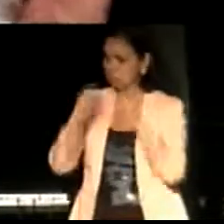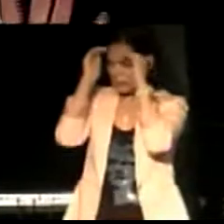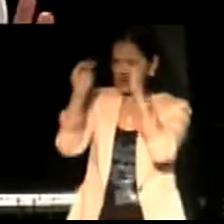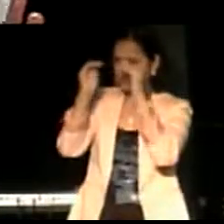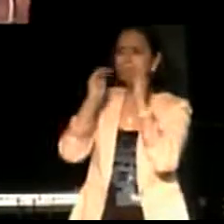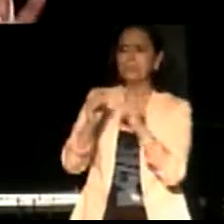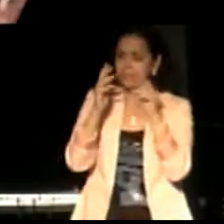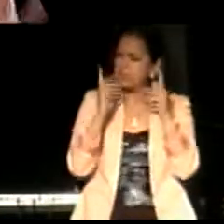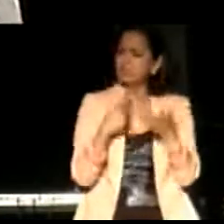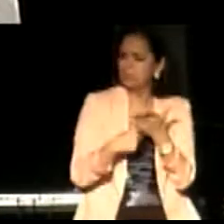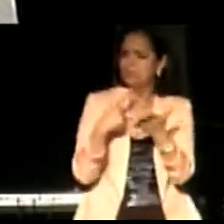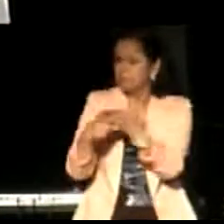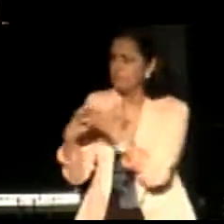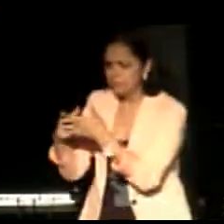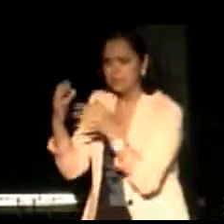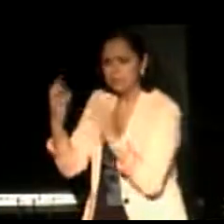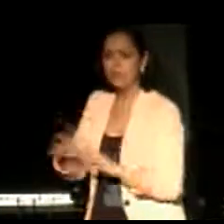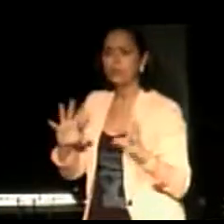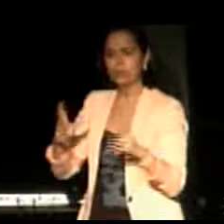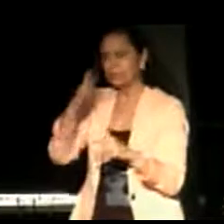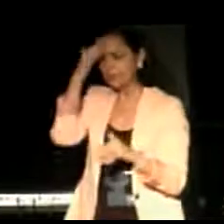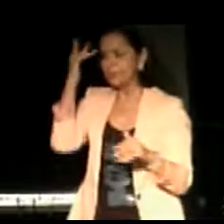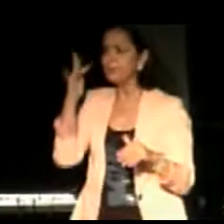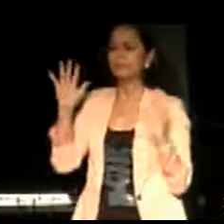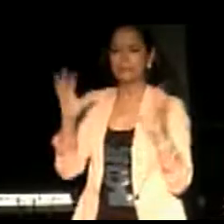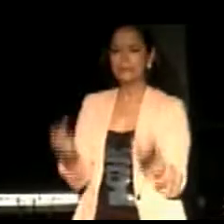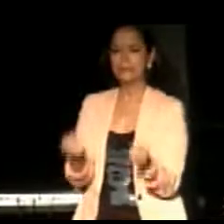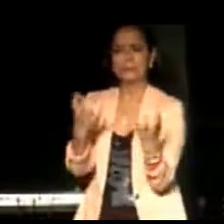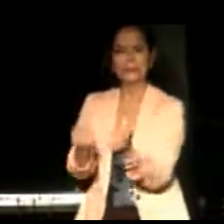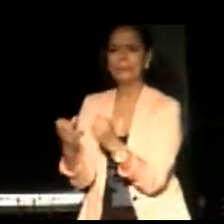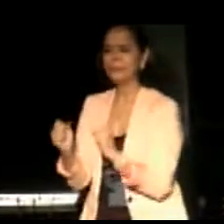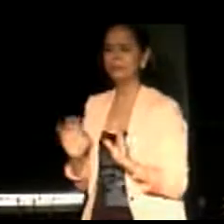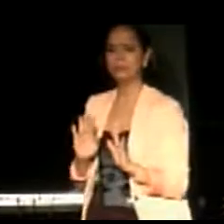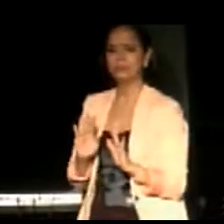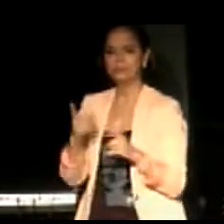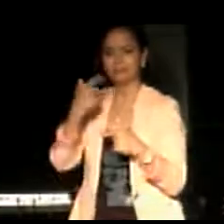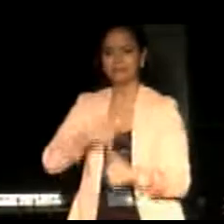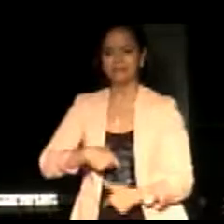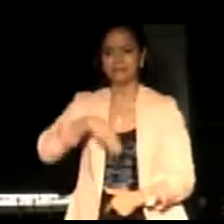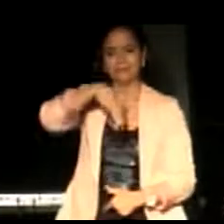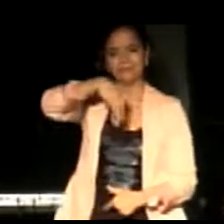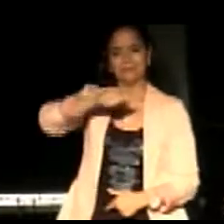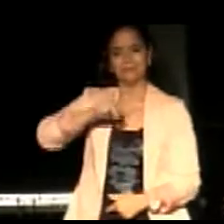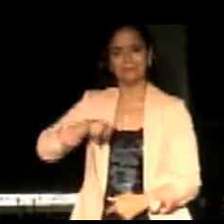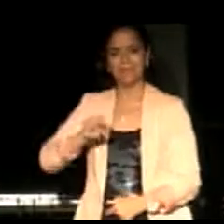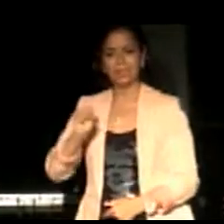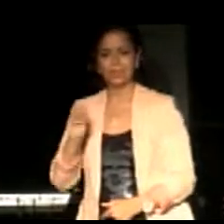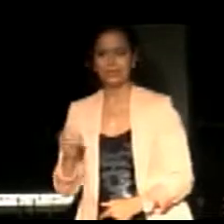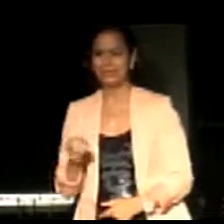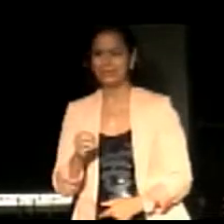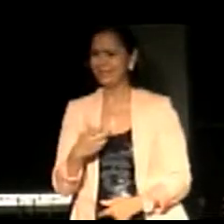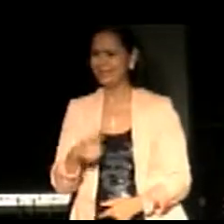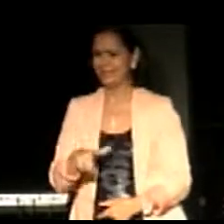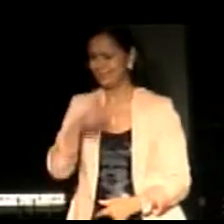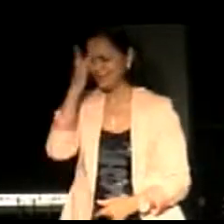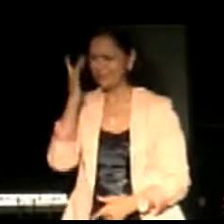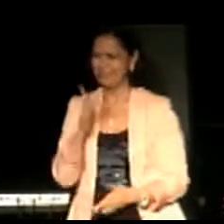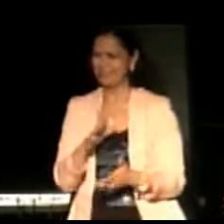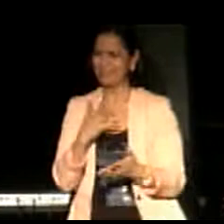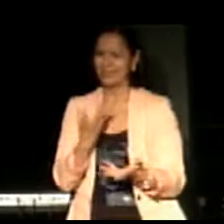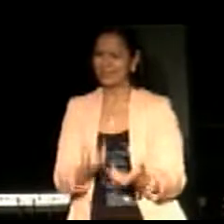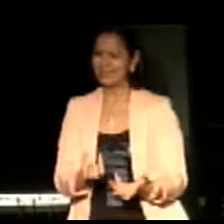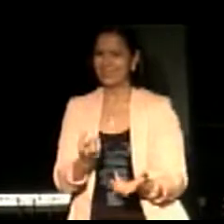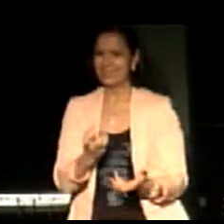faz a vontade de todo mundo. Por isso, não é uma característica muito desejável na